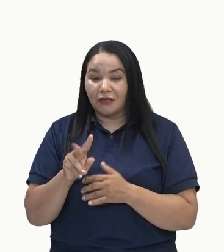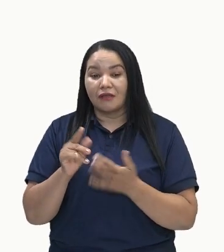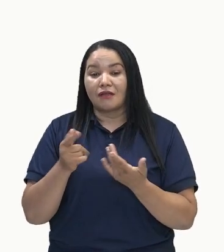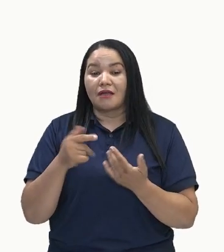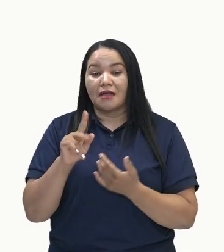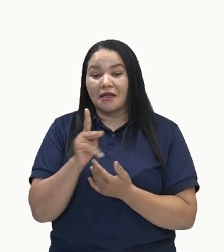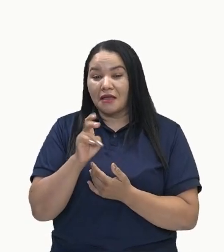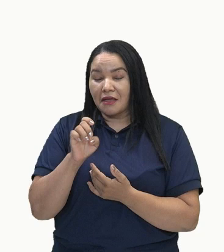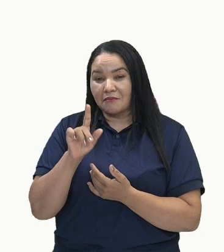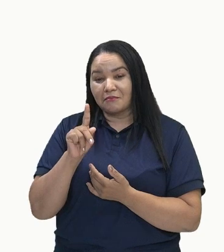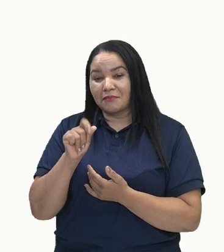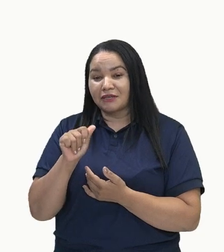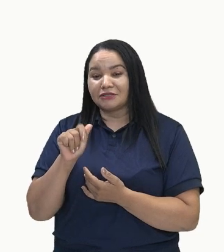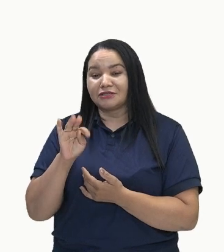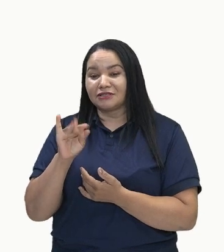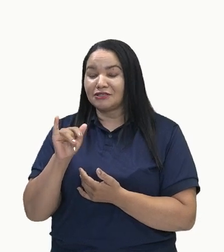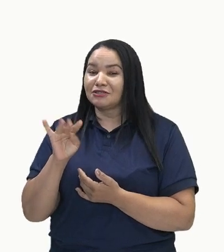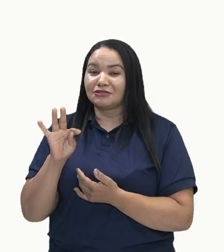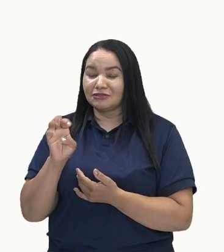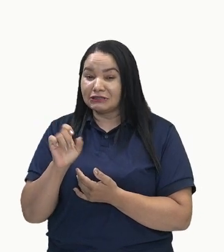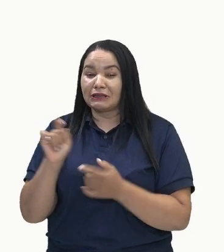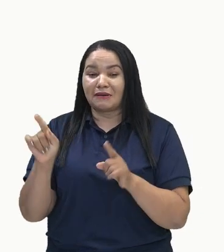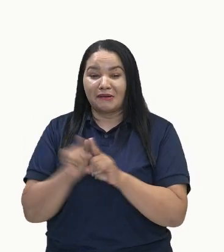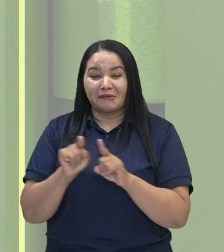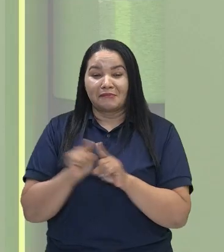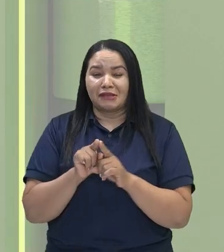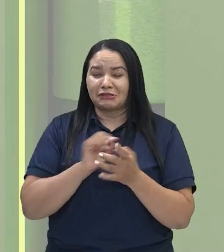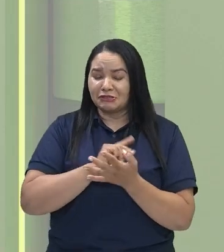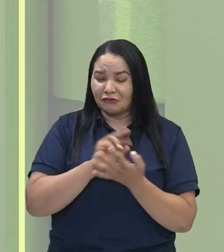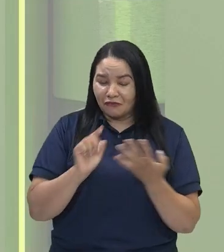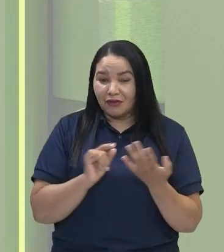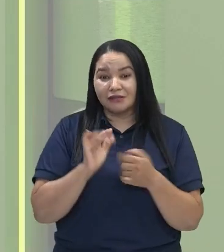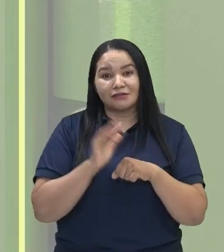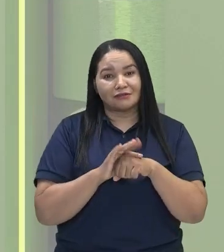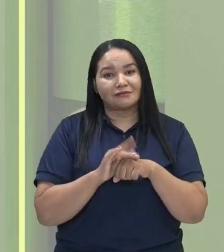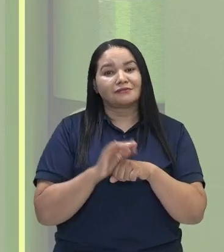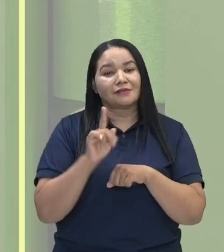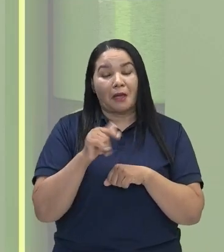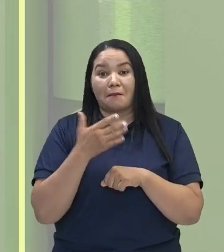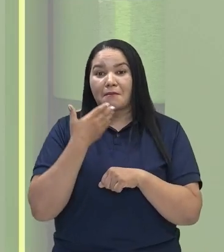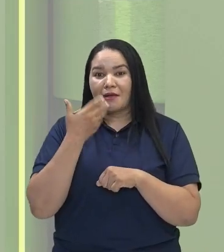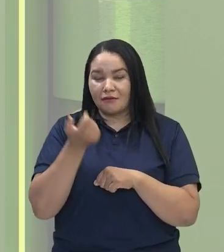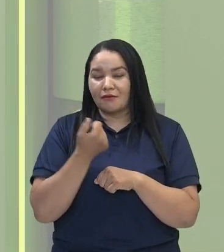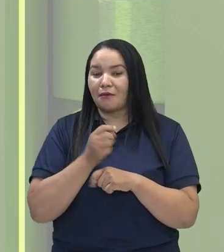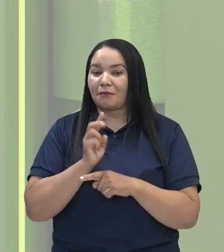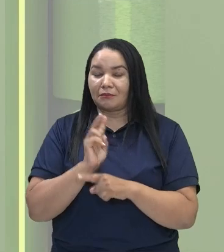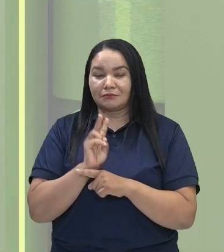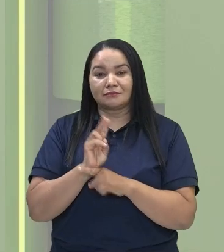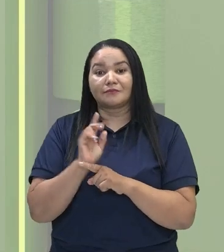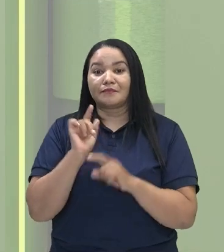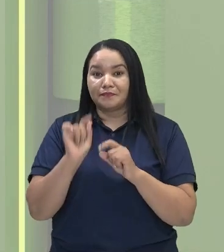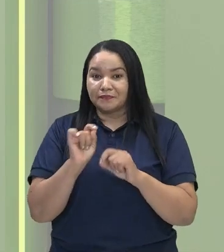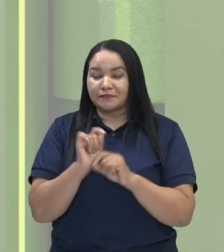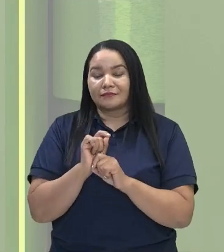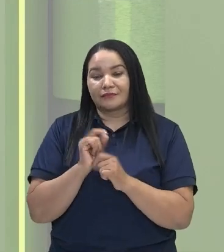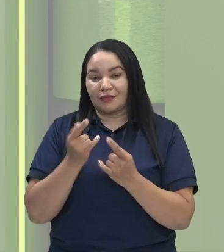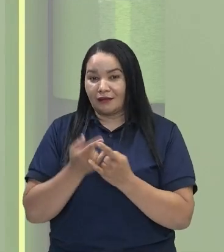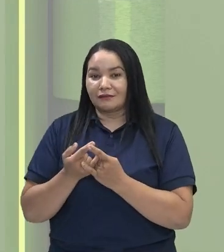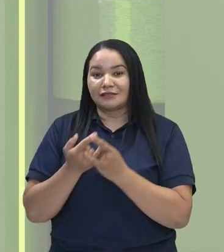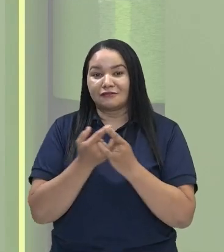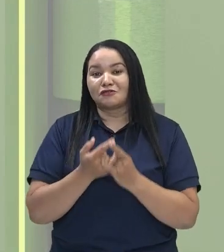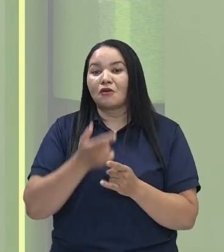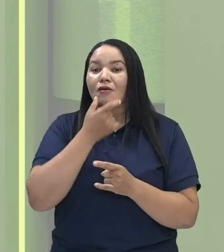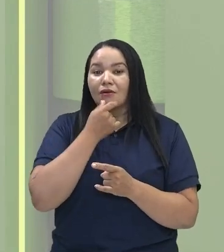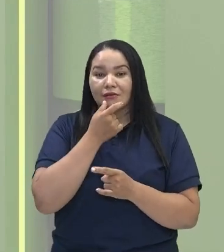o melhor método de prevenção é o uso do preservativo, tanto masculino